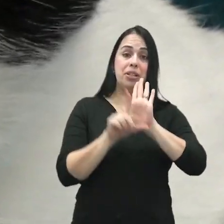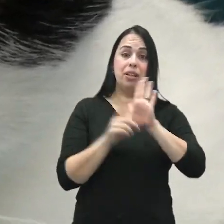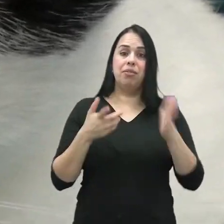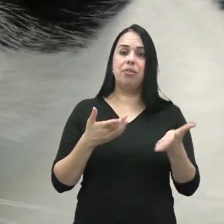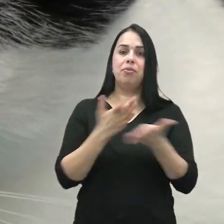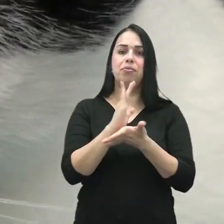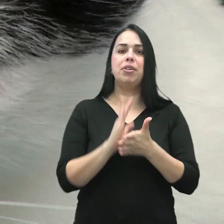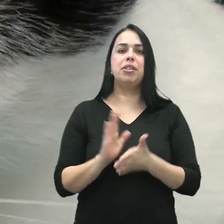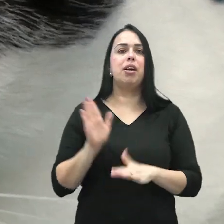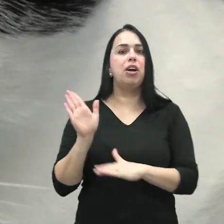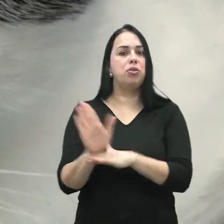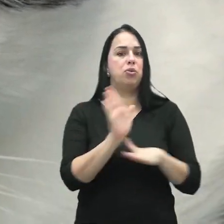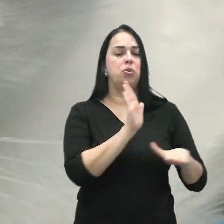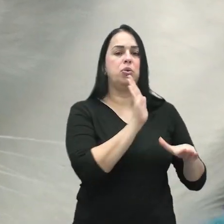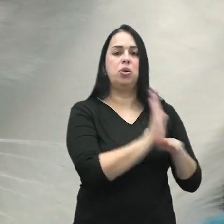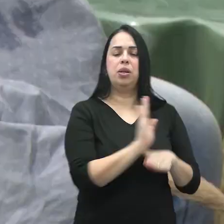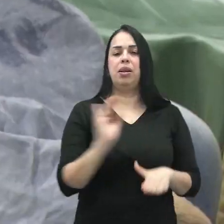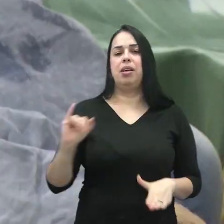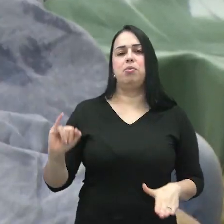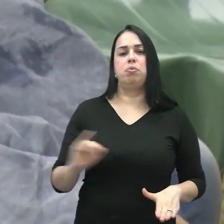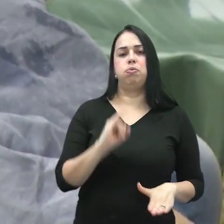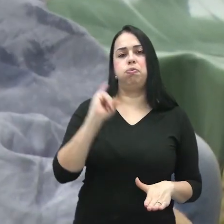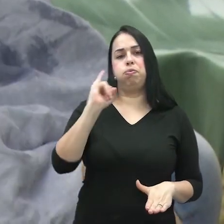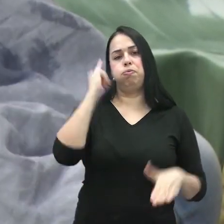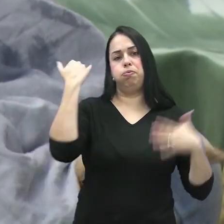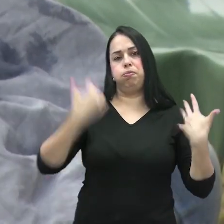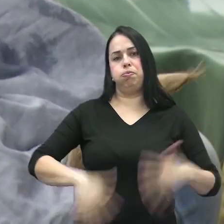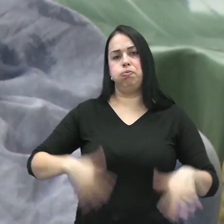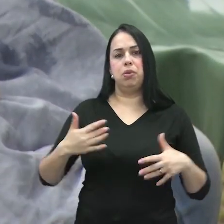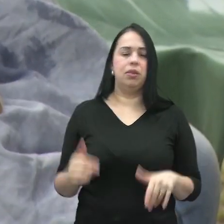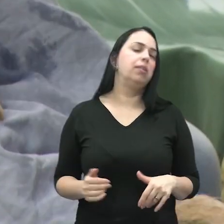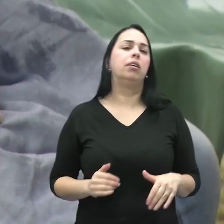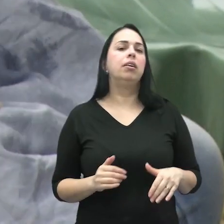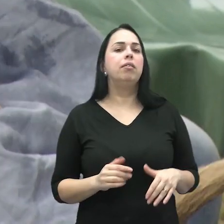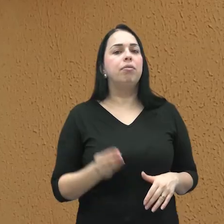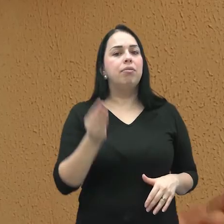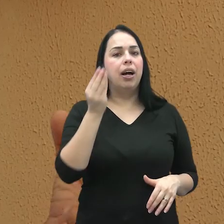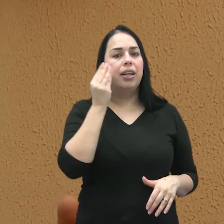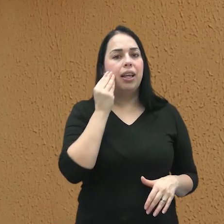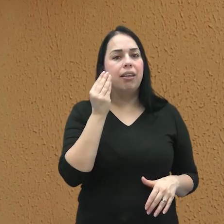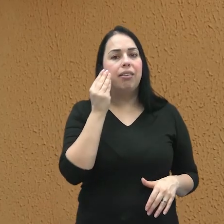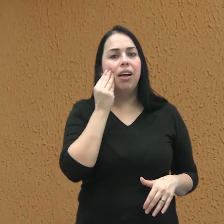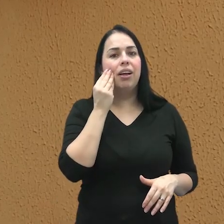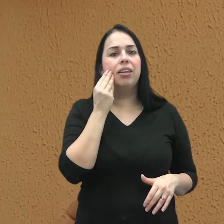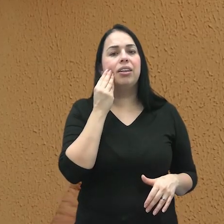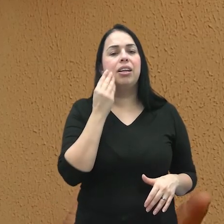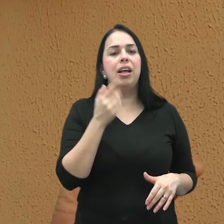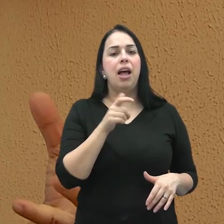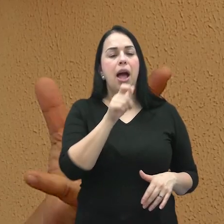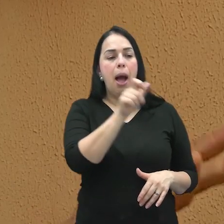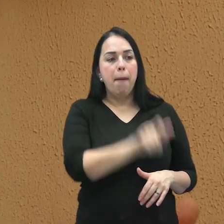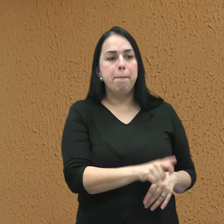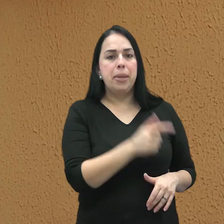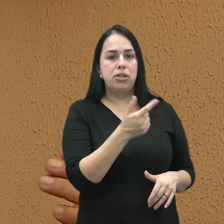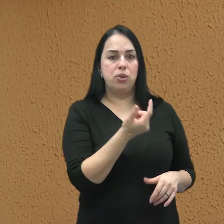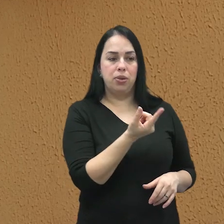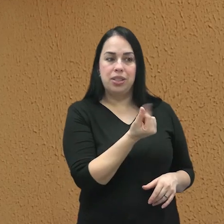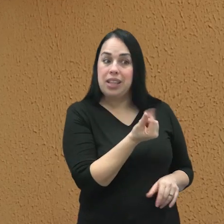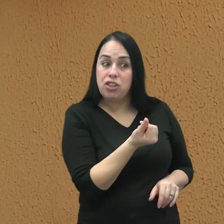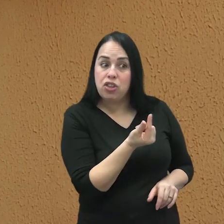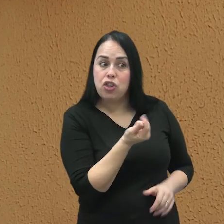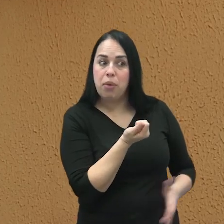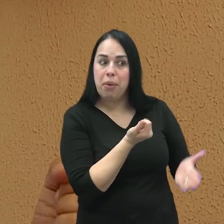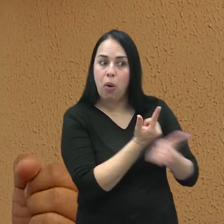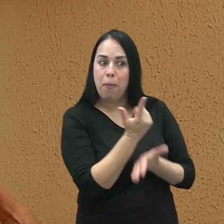grande importância para todas as ONGs e protetores de pets de São José. Vai minimizar, porque a pessoa que tem